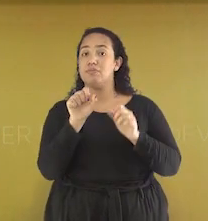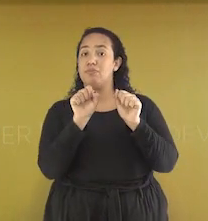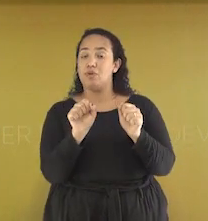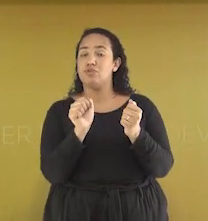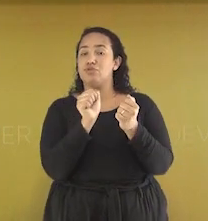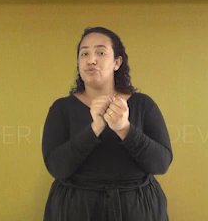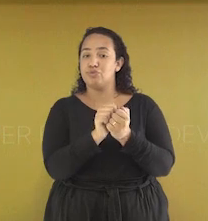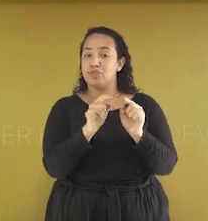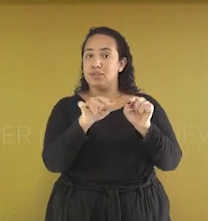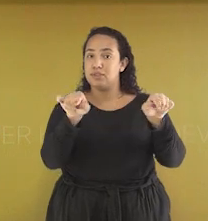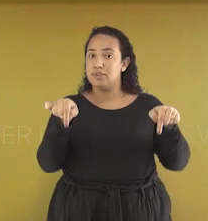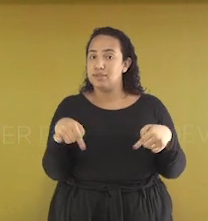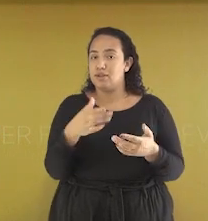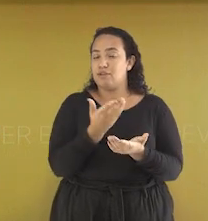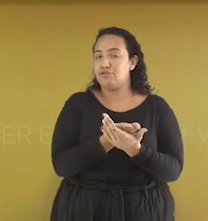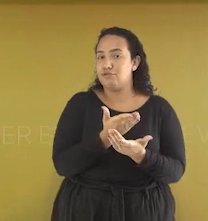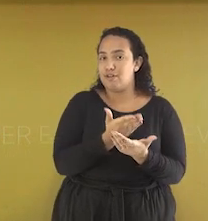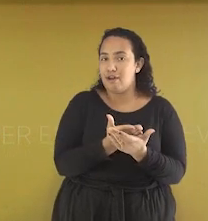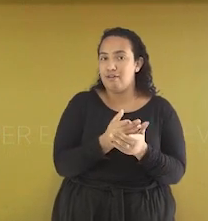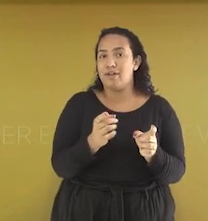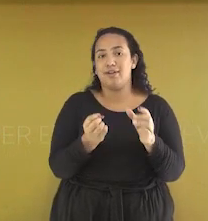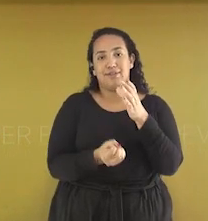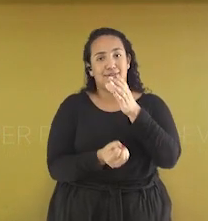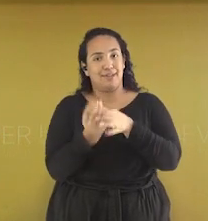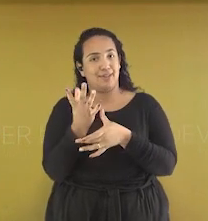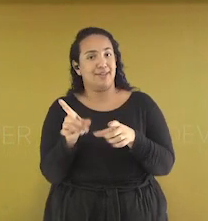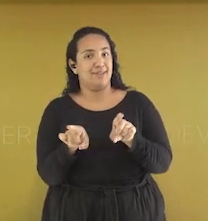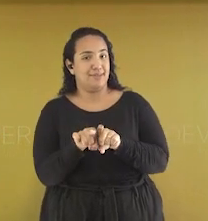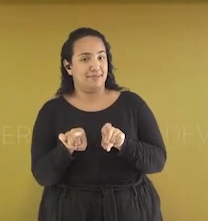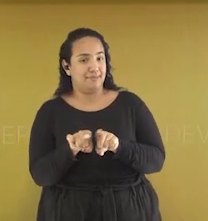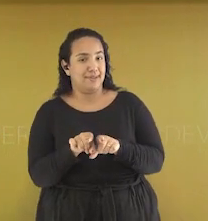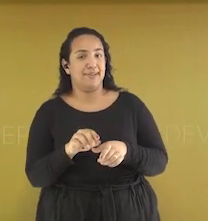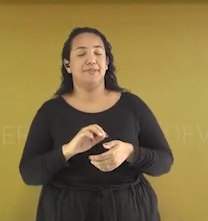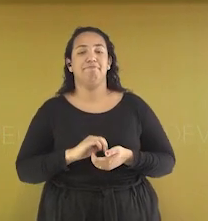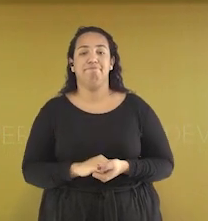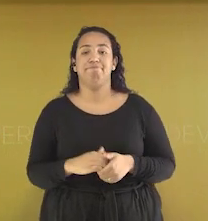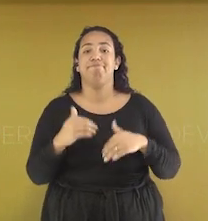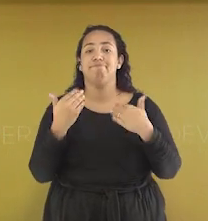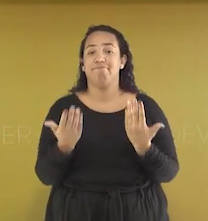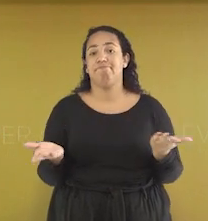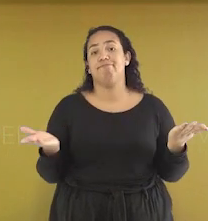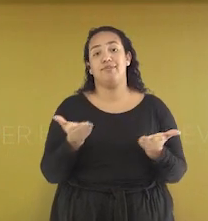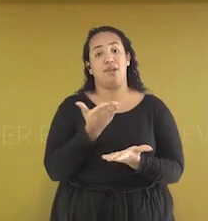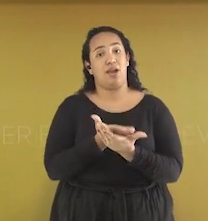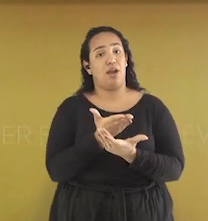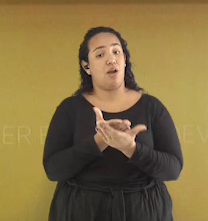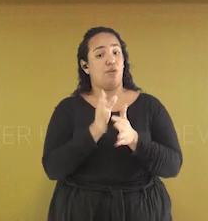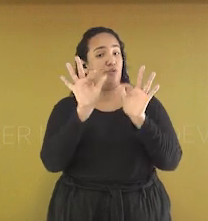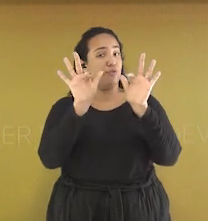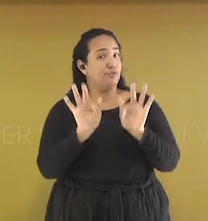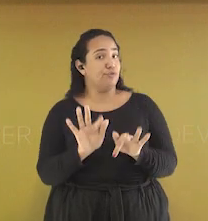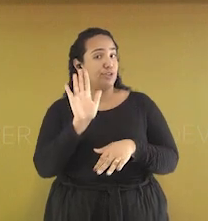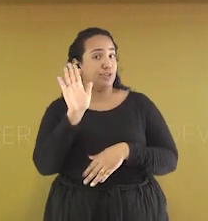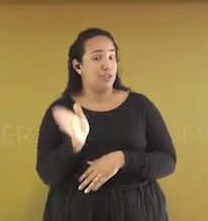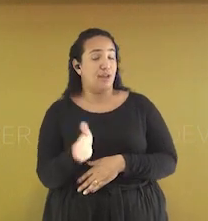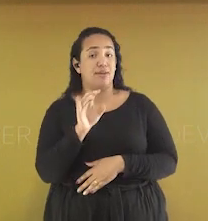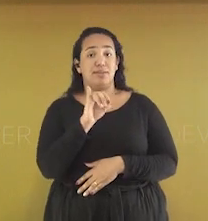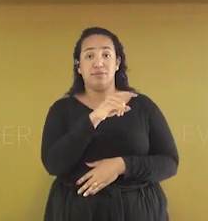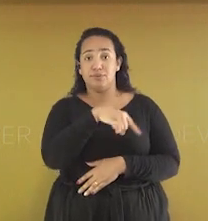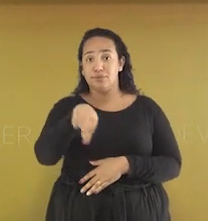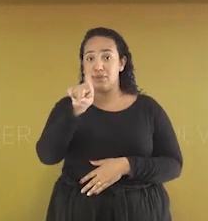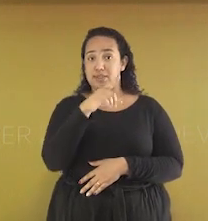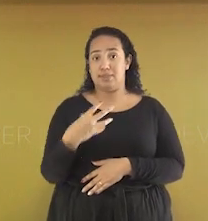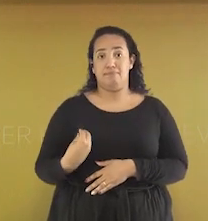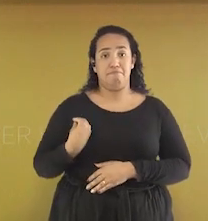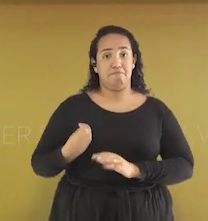um jogo desse com seus colegas de classe ou com alguém da sua família? Pessoal, nossa aula está chegando ao fim. Se você